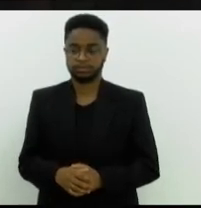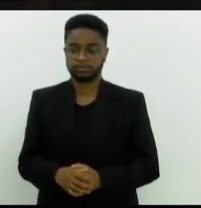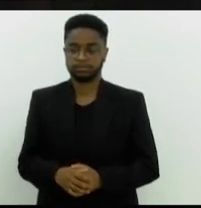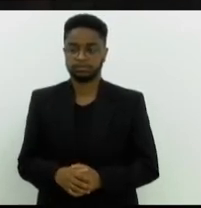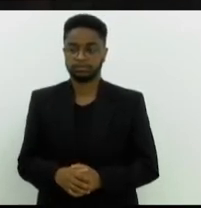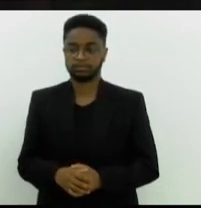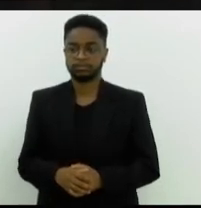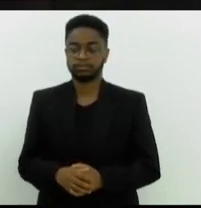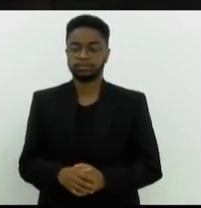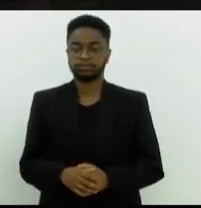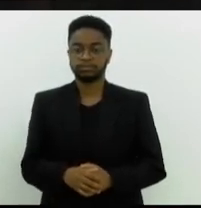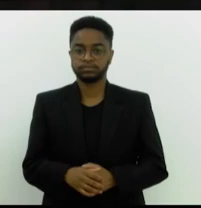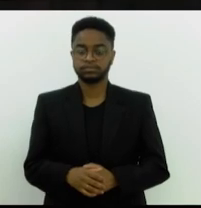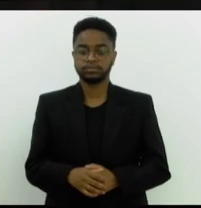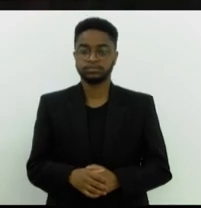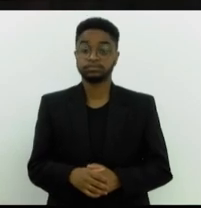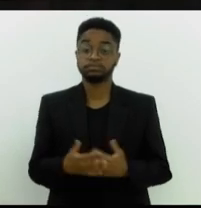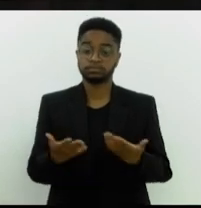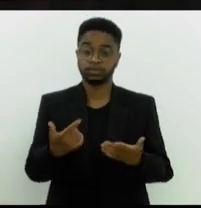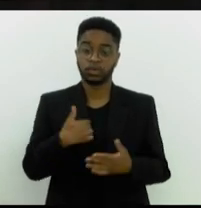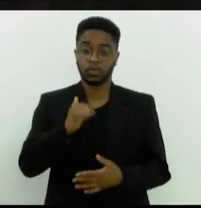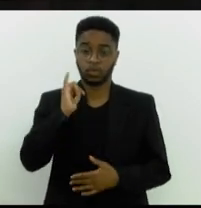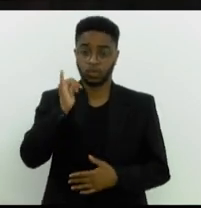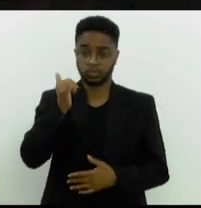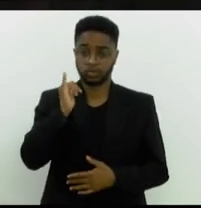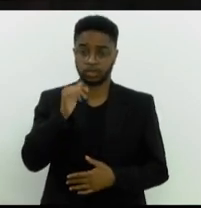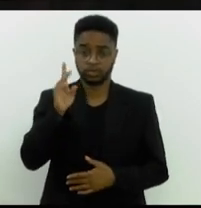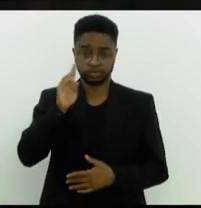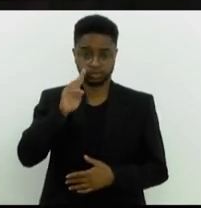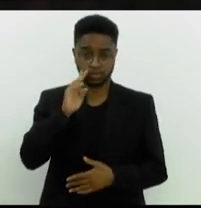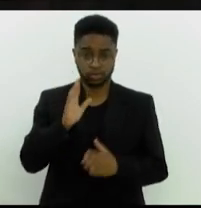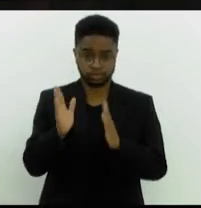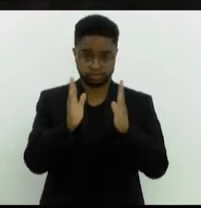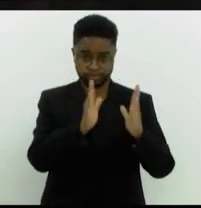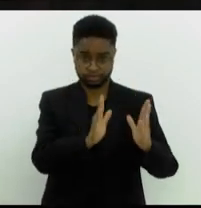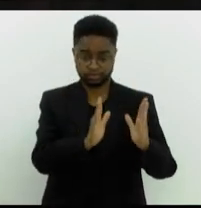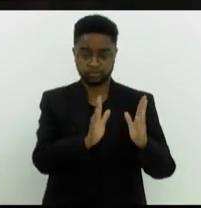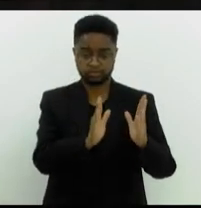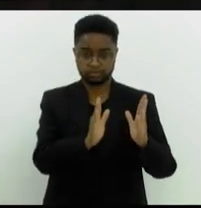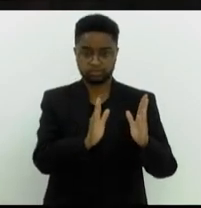Aí contei a primeira parte da história, senhora presidente.